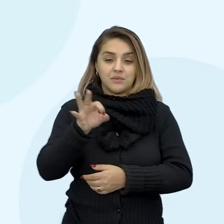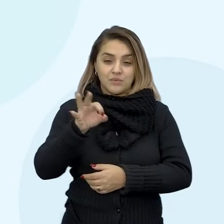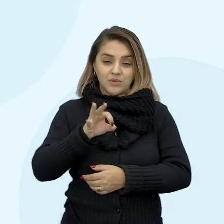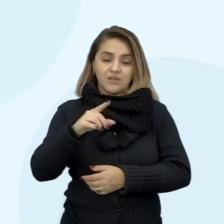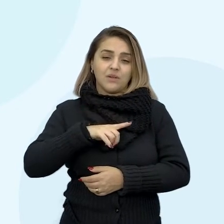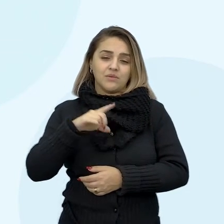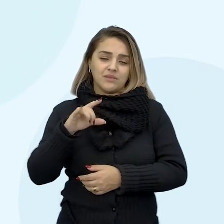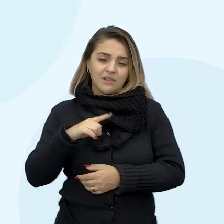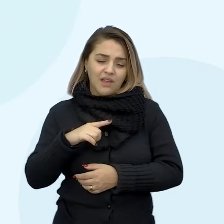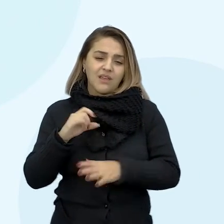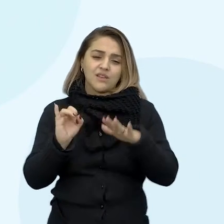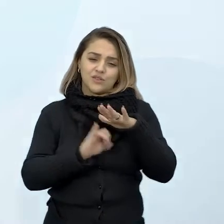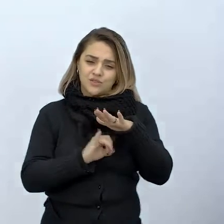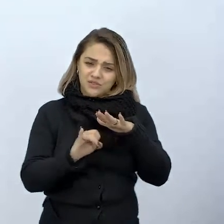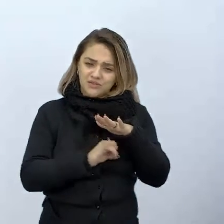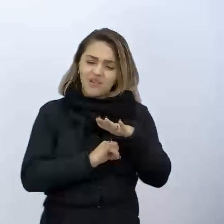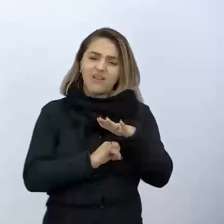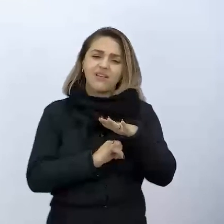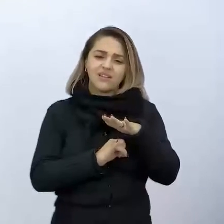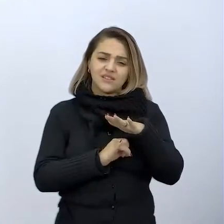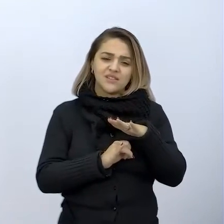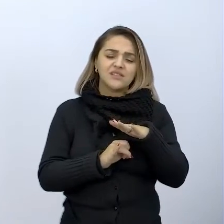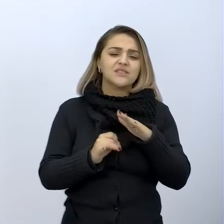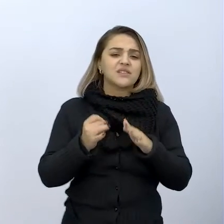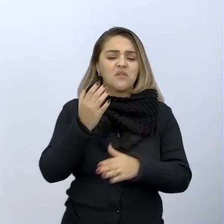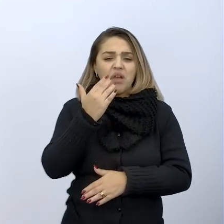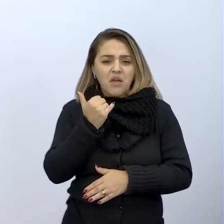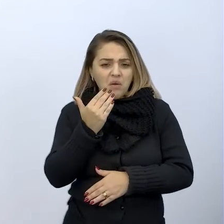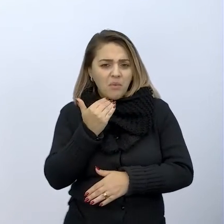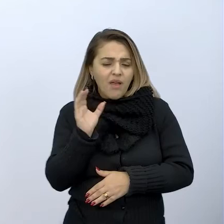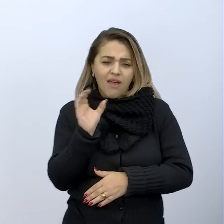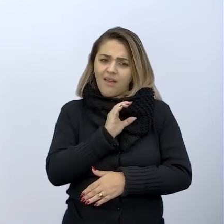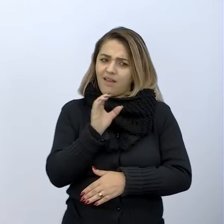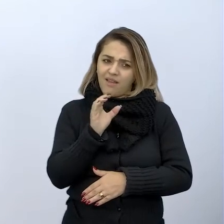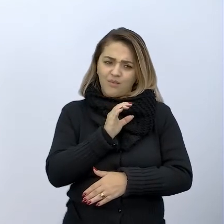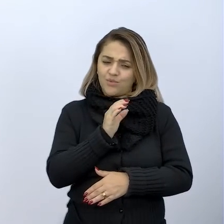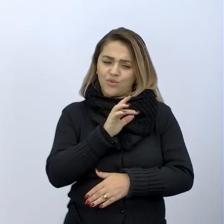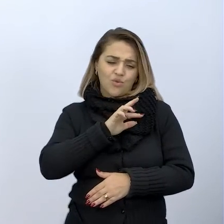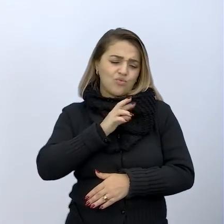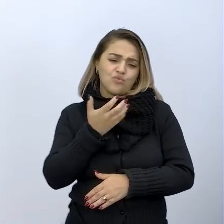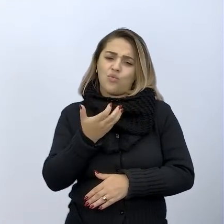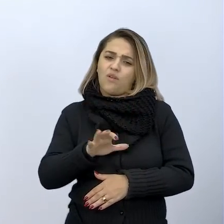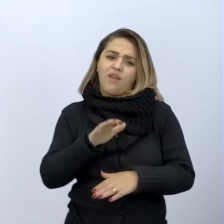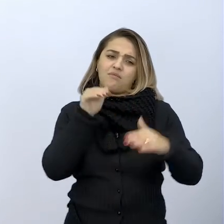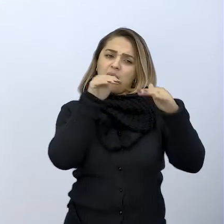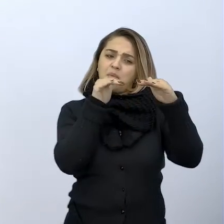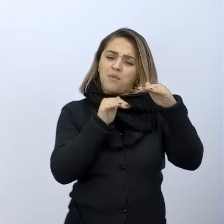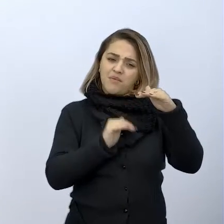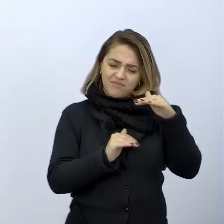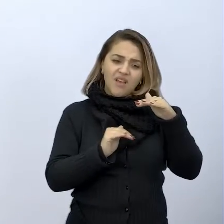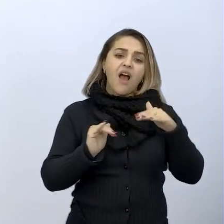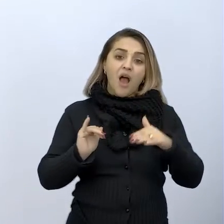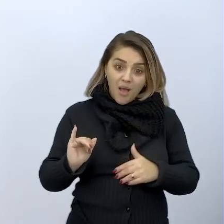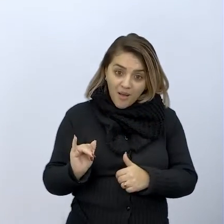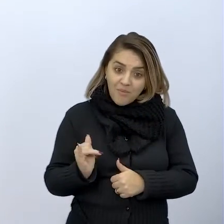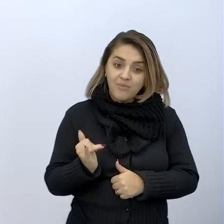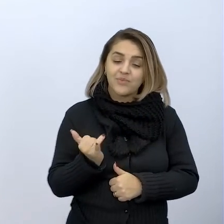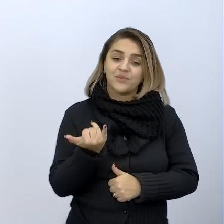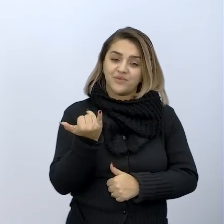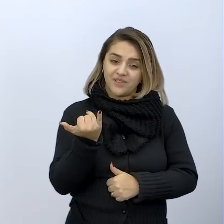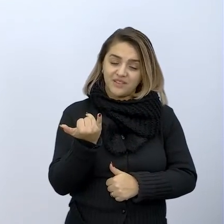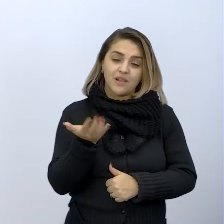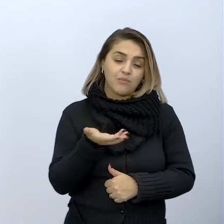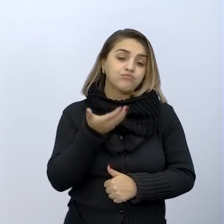vão consumir rapidamente esses produtos, que não vão estocá-los, acabam levando uma grande vantagem.